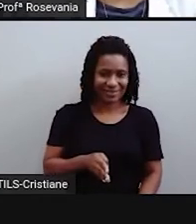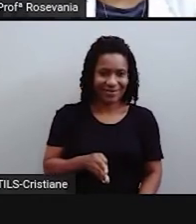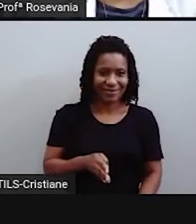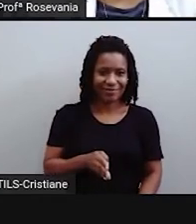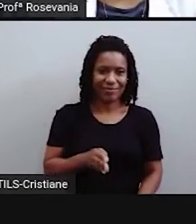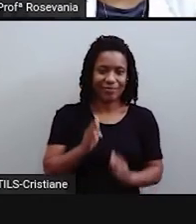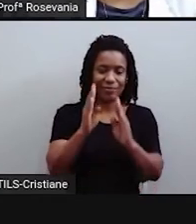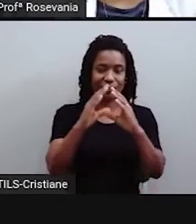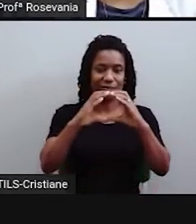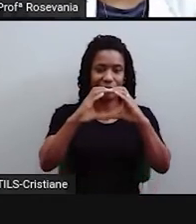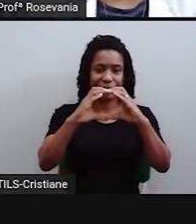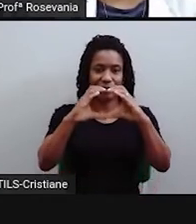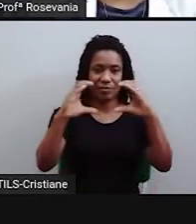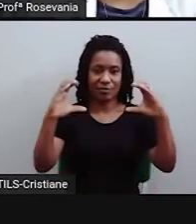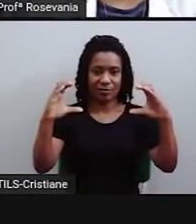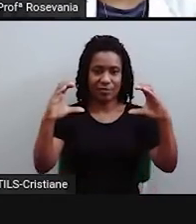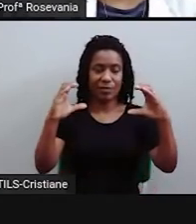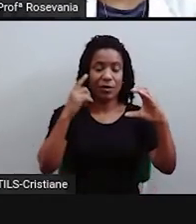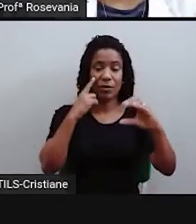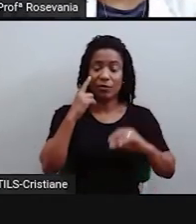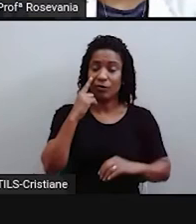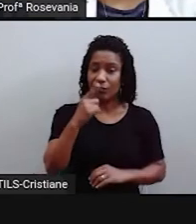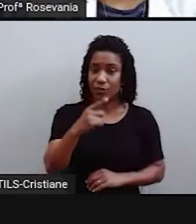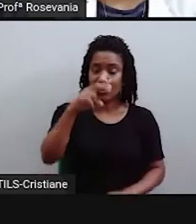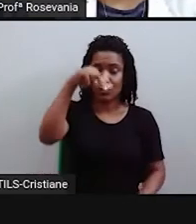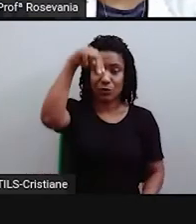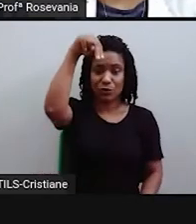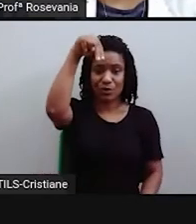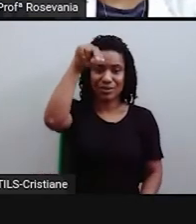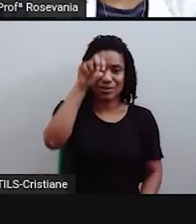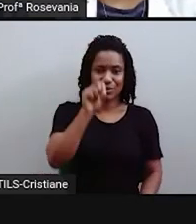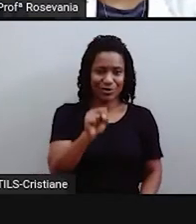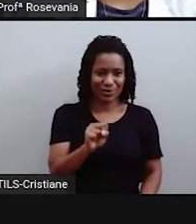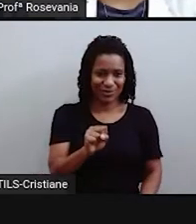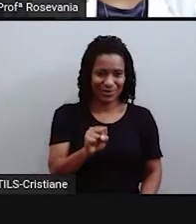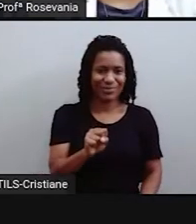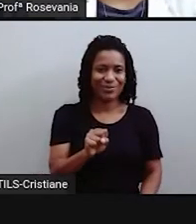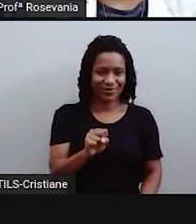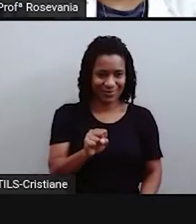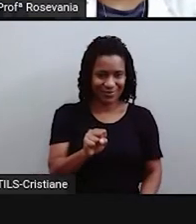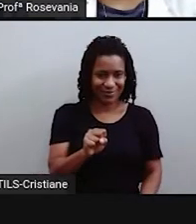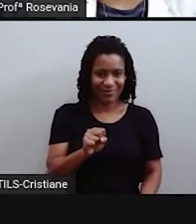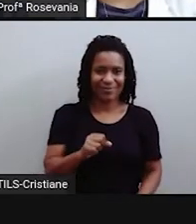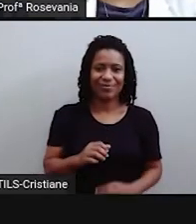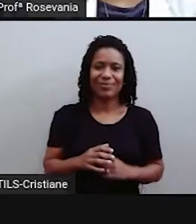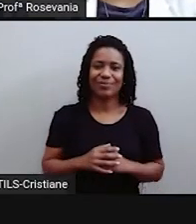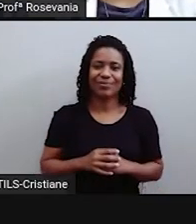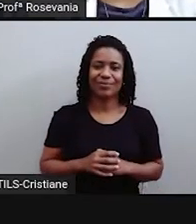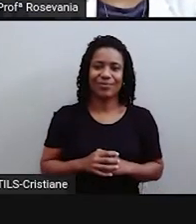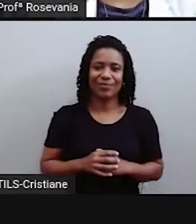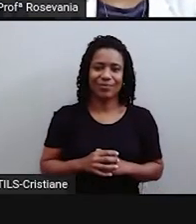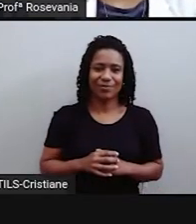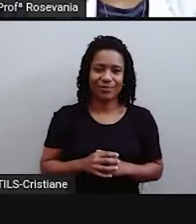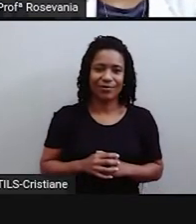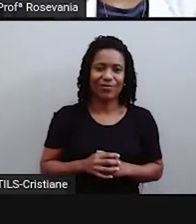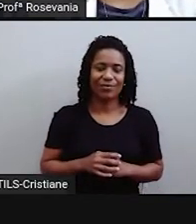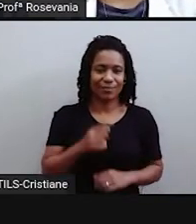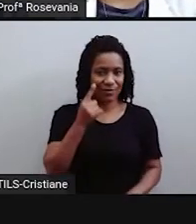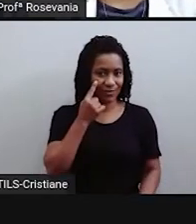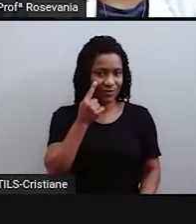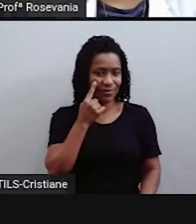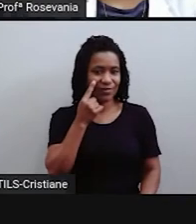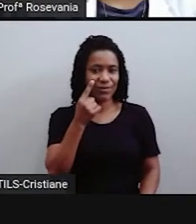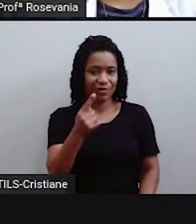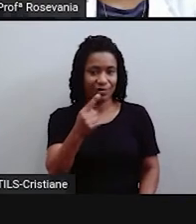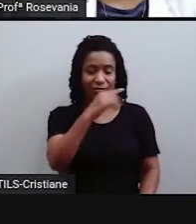aqui. Aí eu tive a informação do norte e a informação do sul. Quando eu dividi de novo